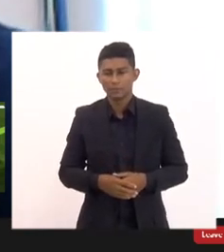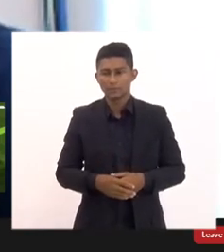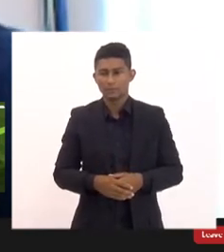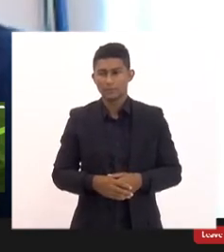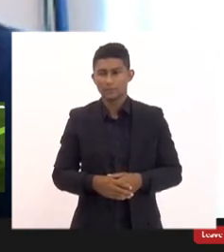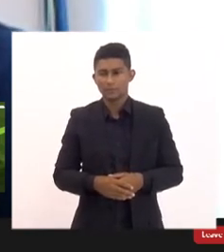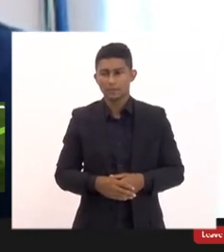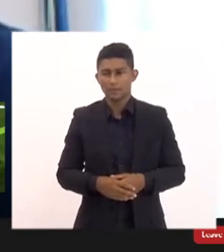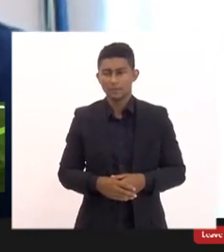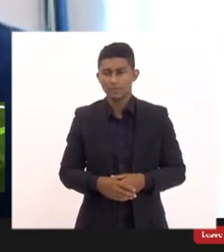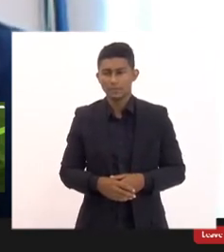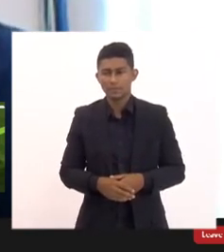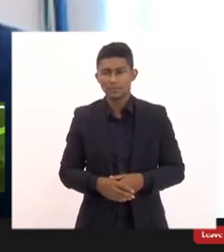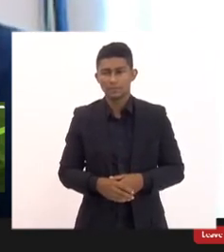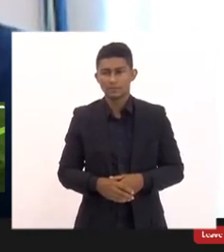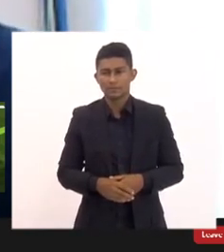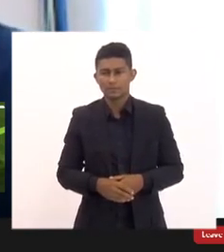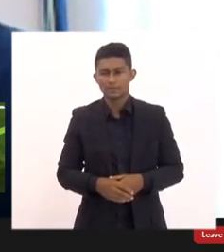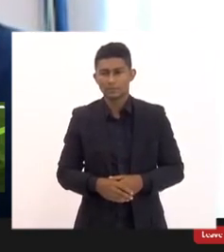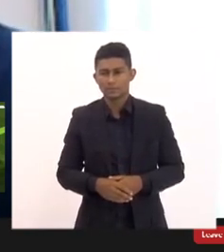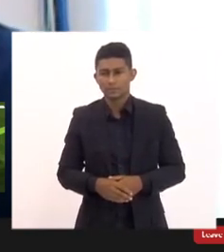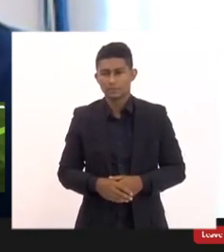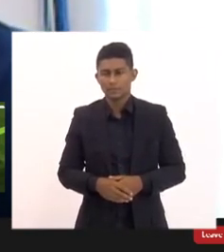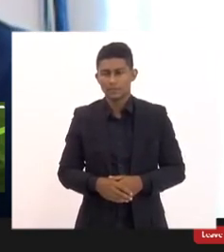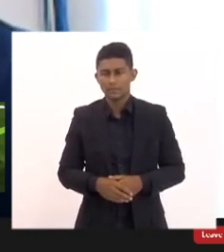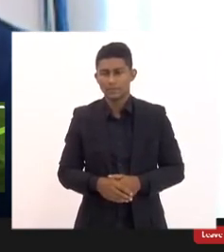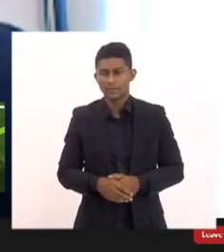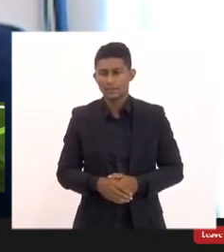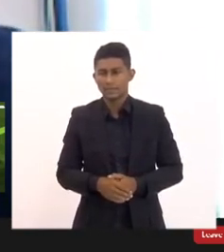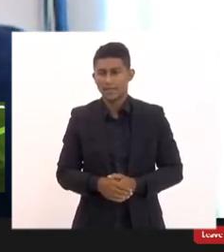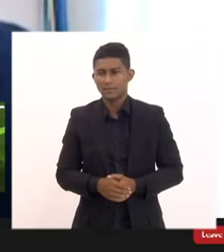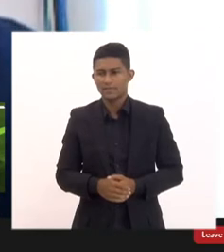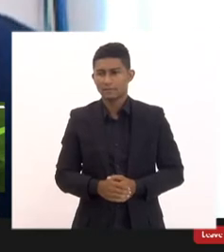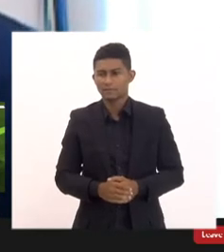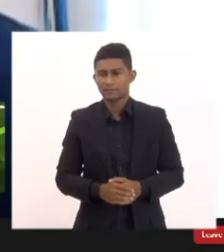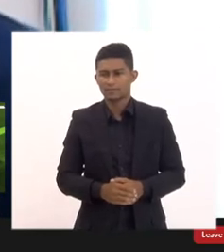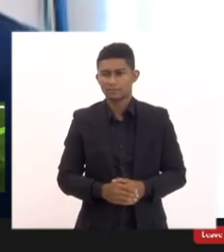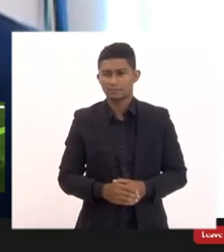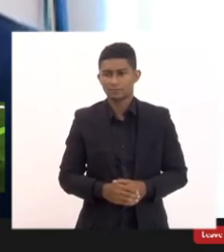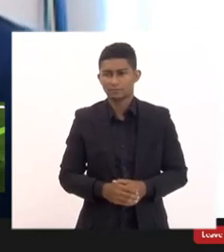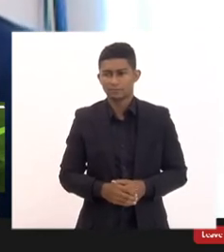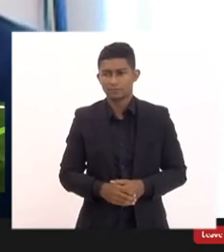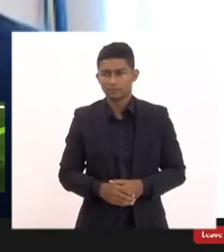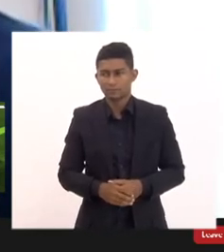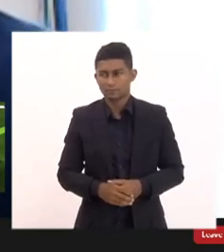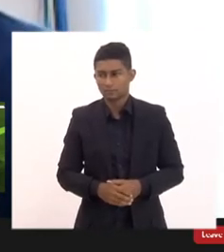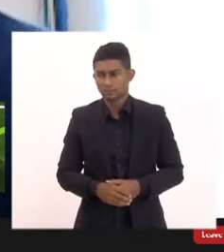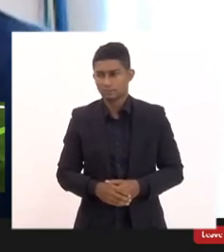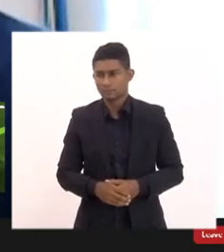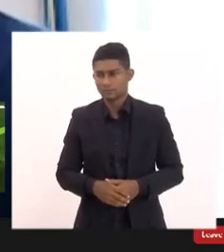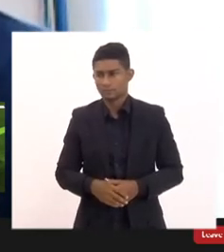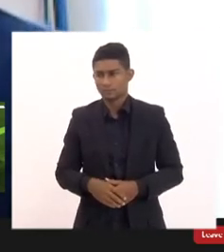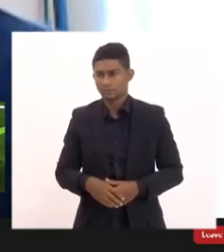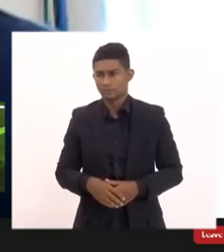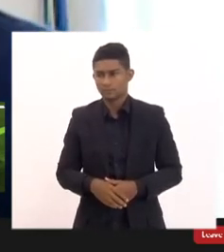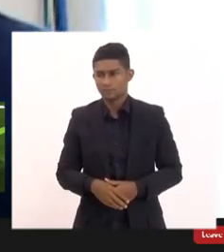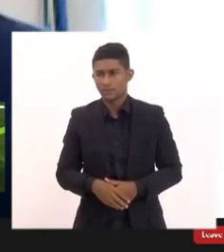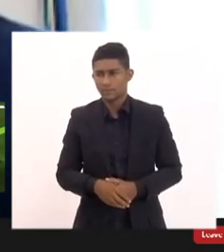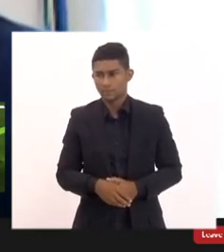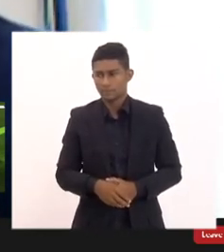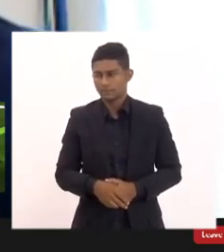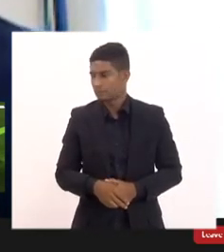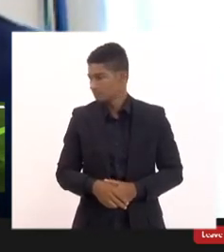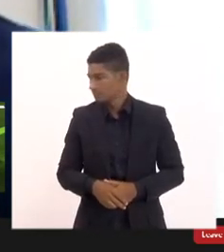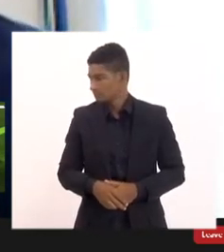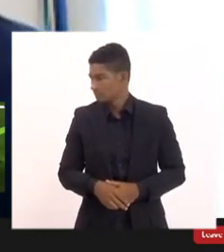Doutora Márcia Lustosa está aqui, não? Acho que não estou vendo aqui nesse momento. Então,